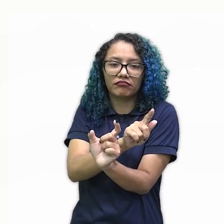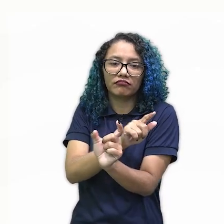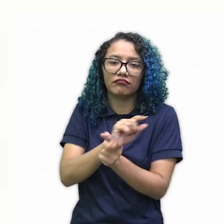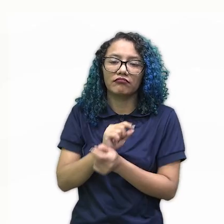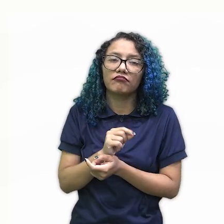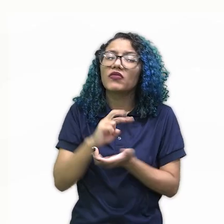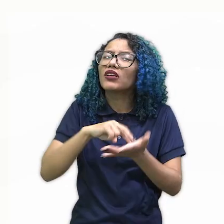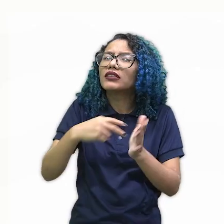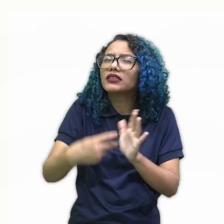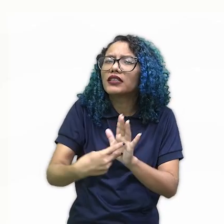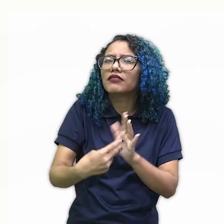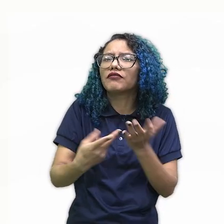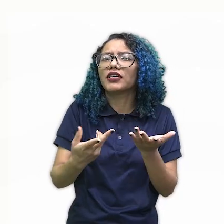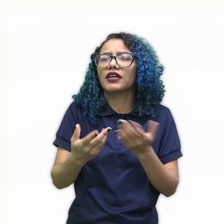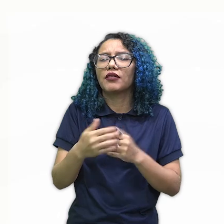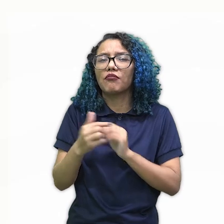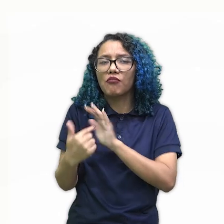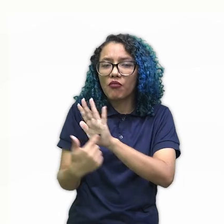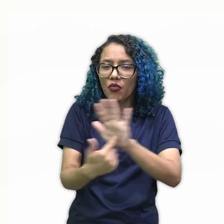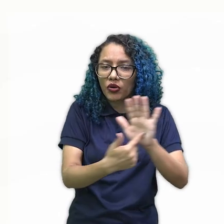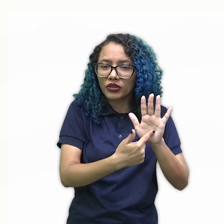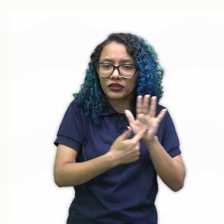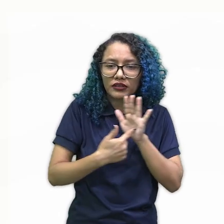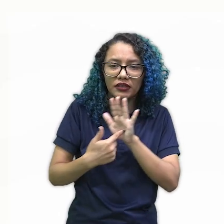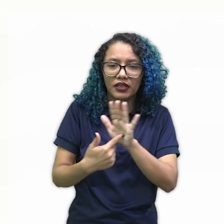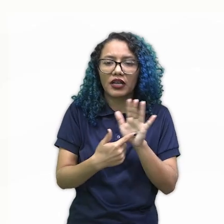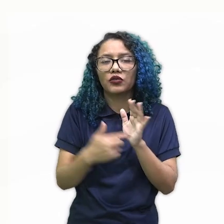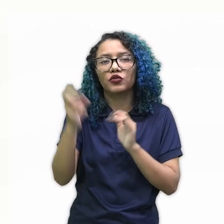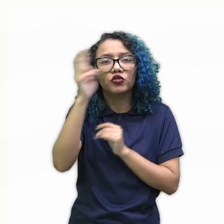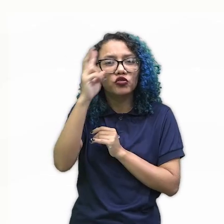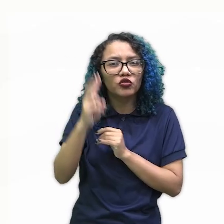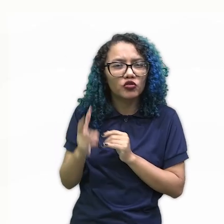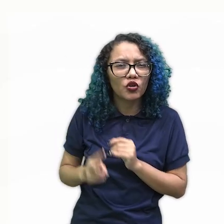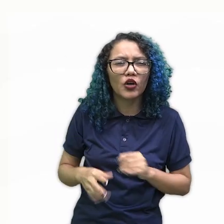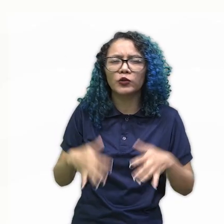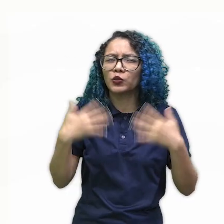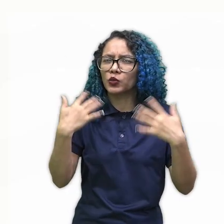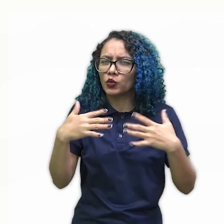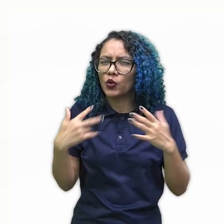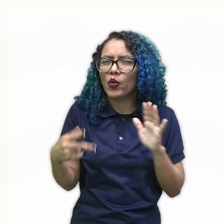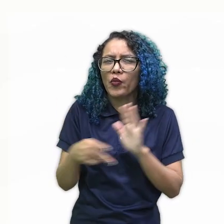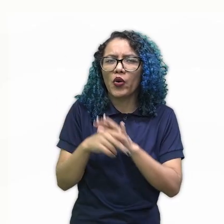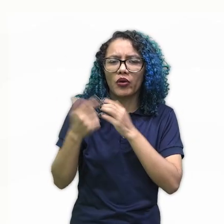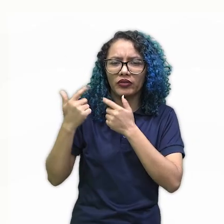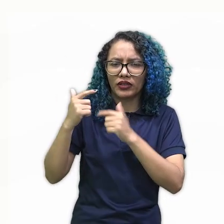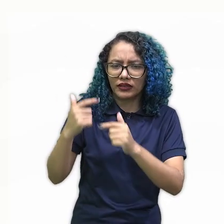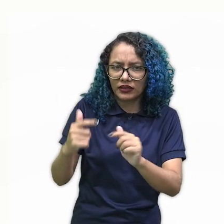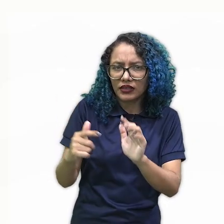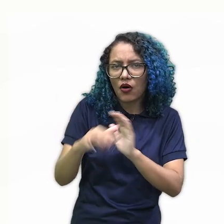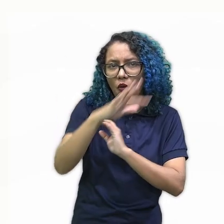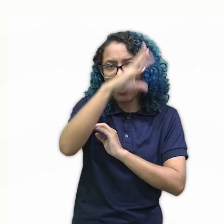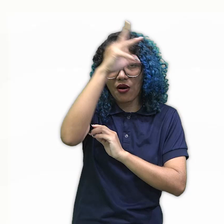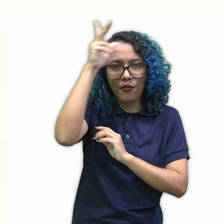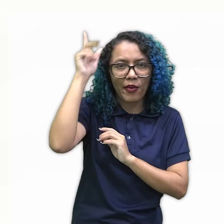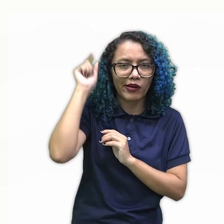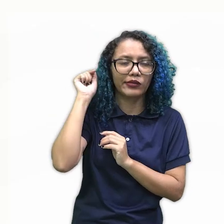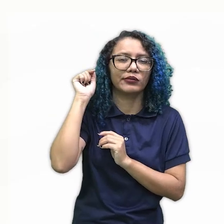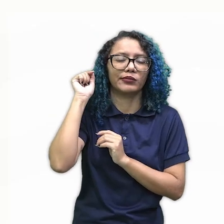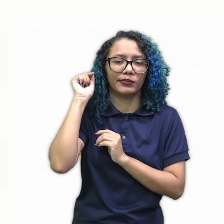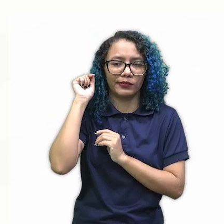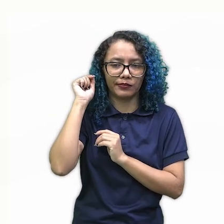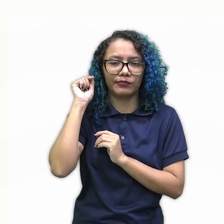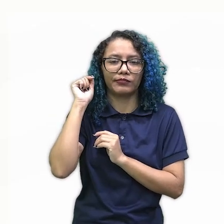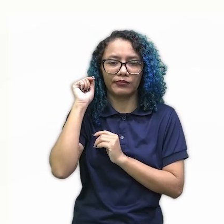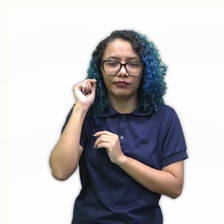ricas da tradição do Amazonas, né? Então, essa frase aí está falando sobre o Festival